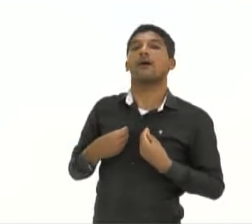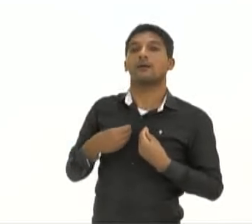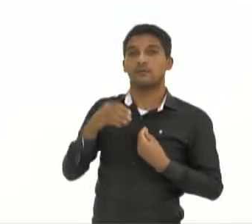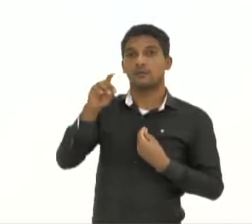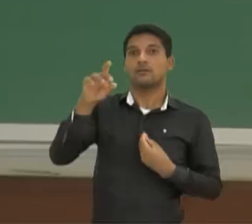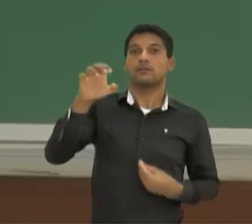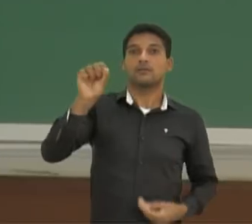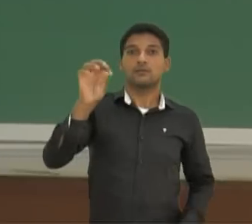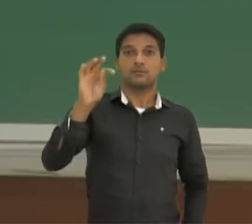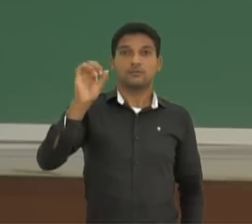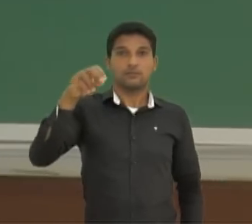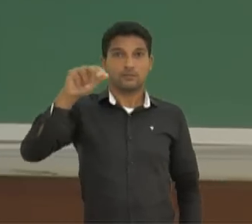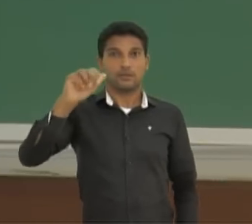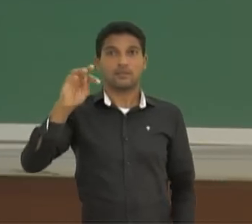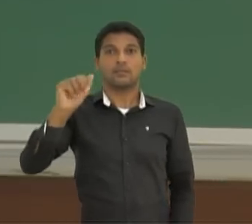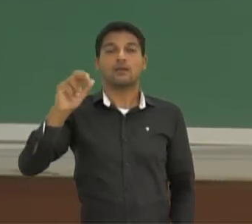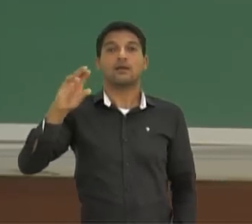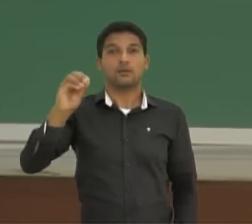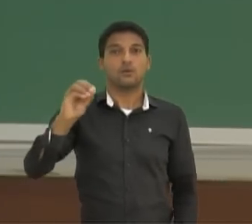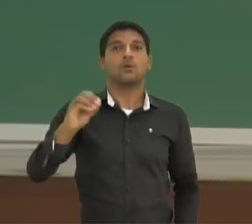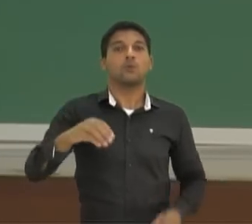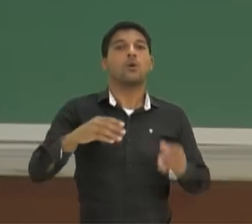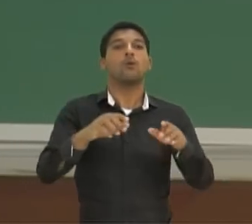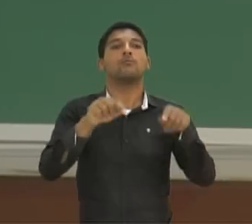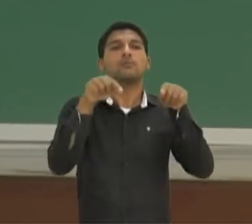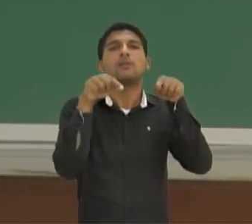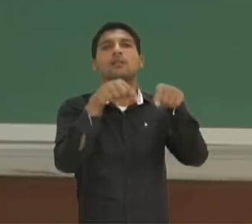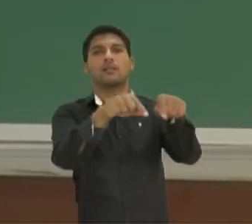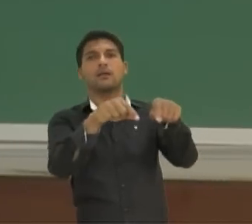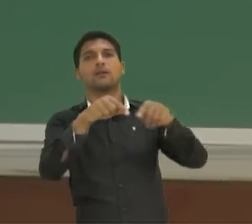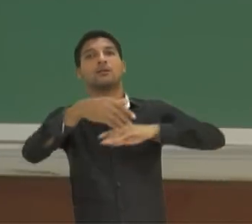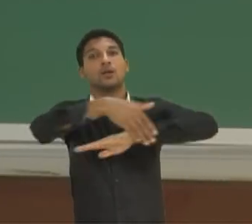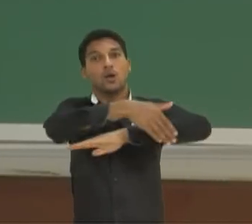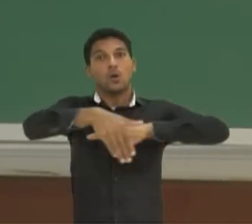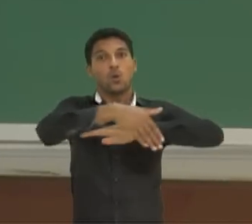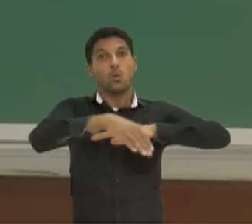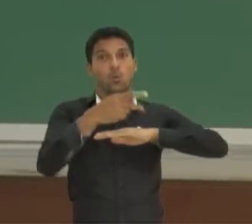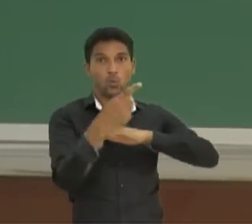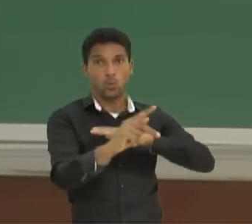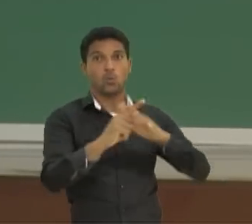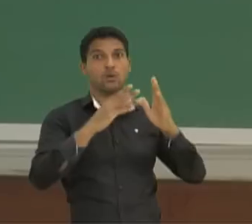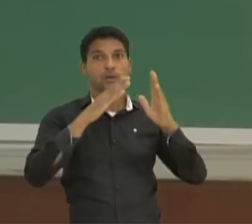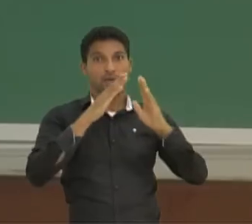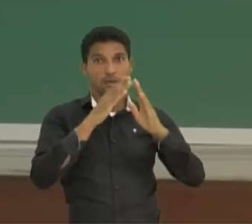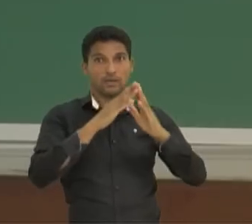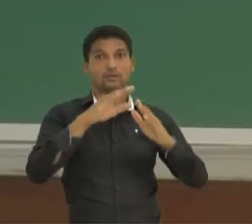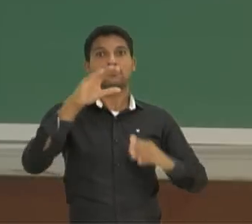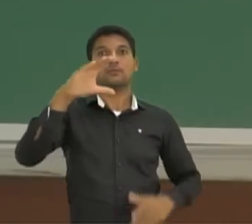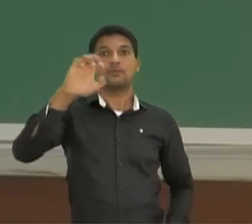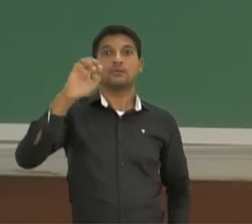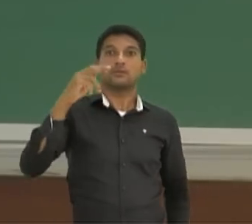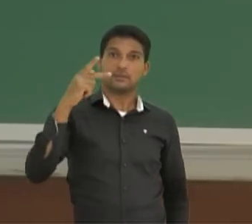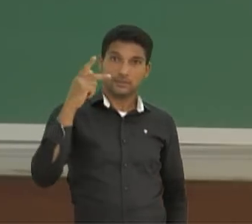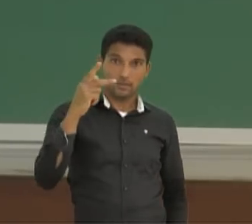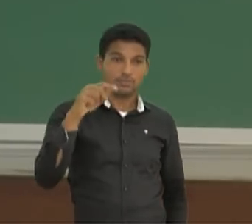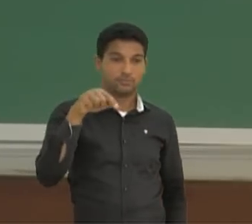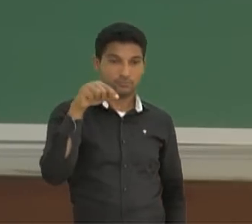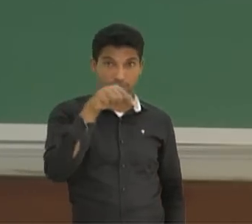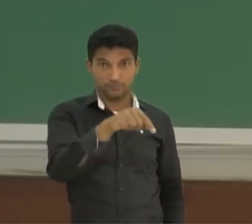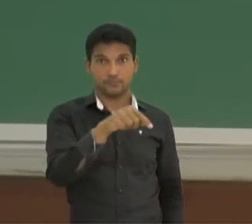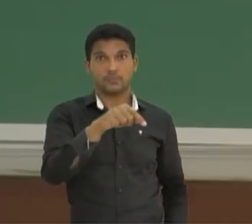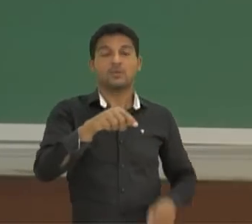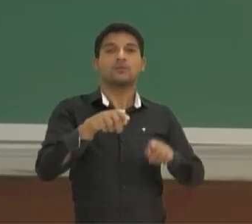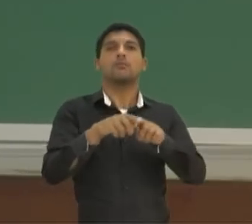do estado, o nome da cidade, do estado, tem que estar tudo ali bem especificado. Onde que se escreve o nome do destinatário? Se é